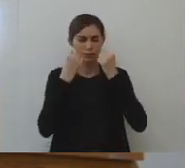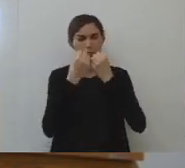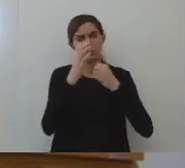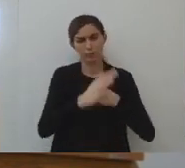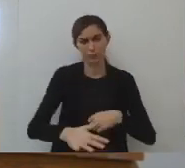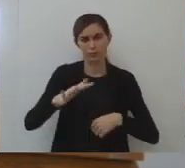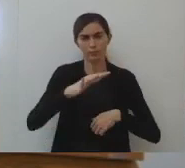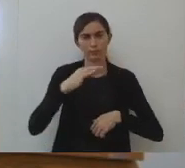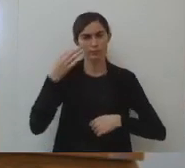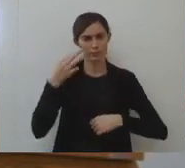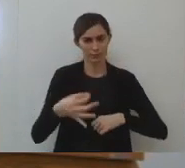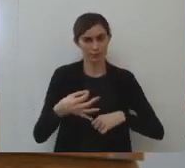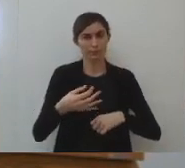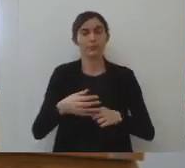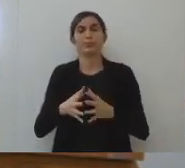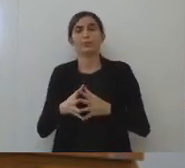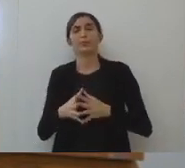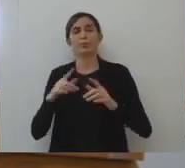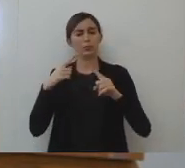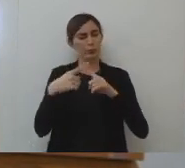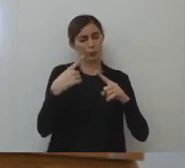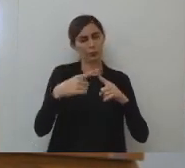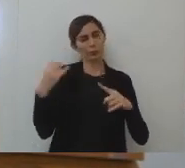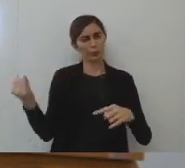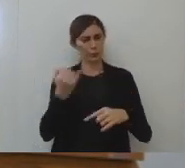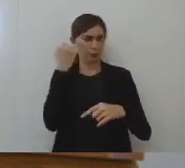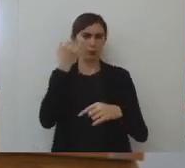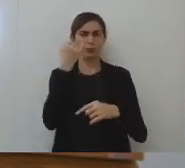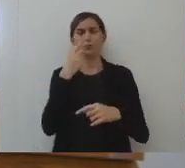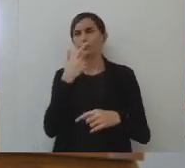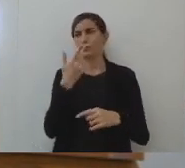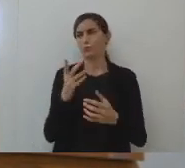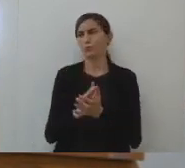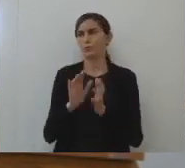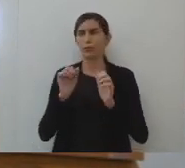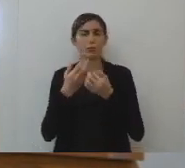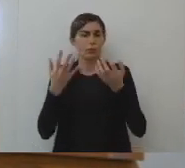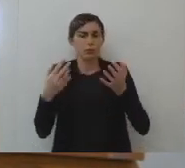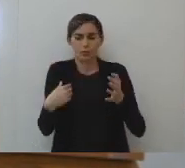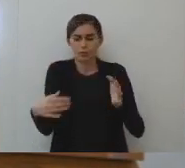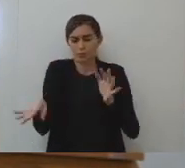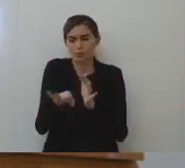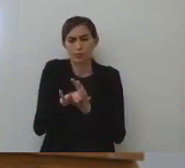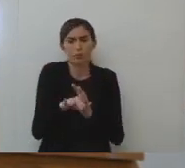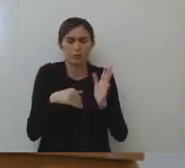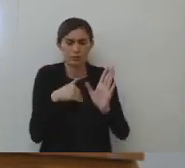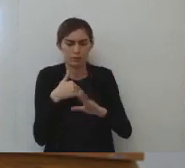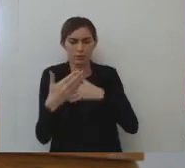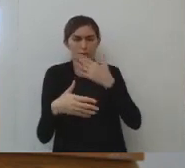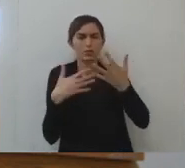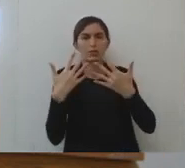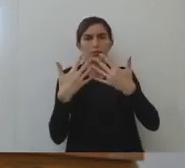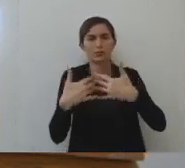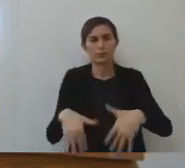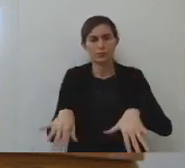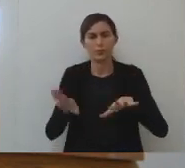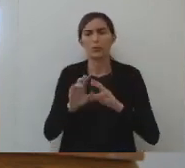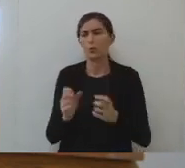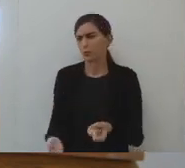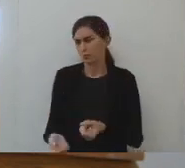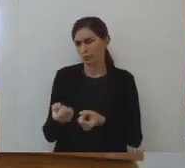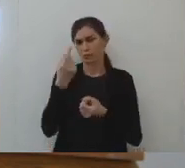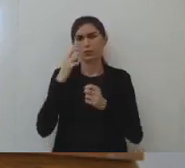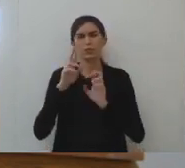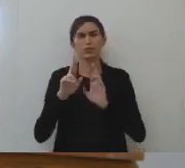sociedade, certo? Por que é importante falar sobre isso? Porque quando a gente chega no processo de desnaturalização ou estranhamento